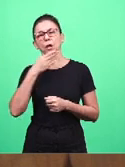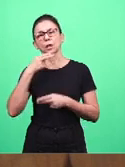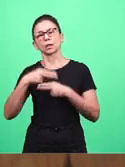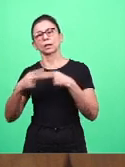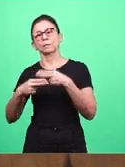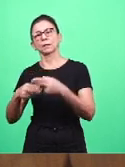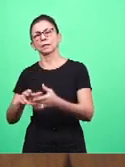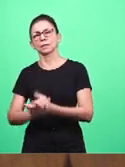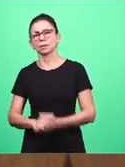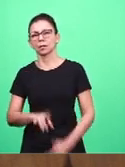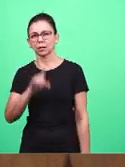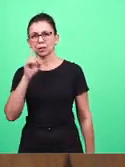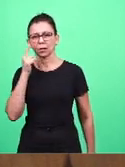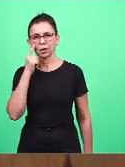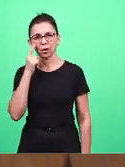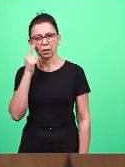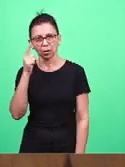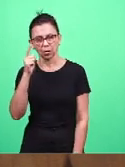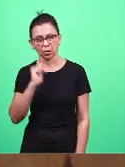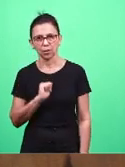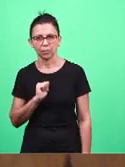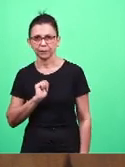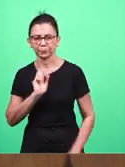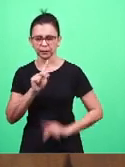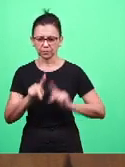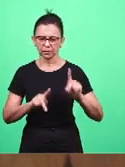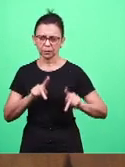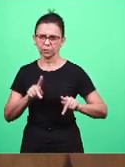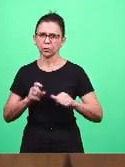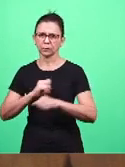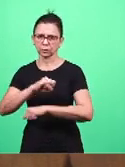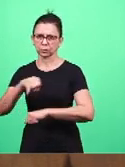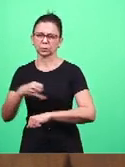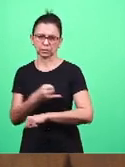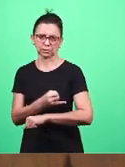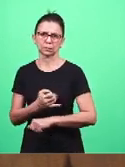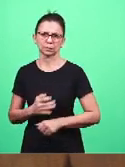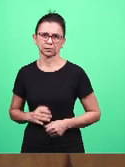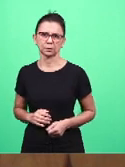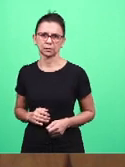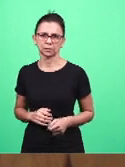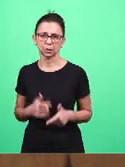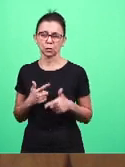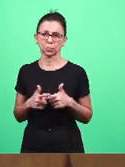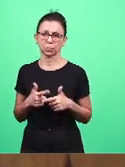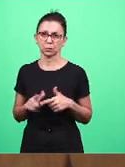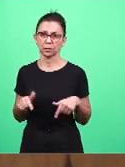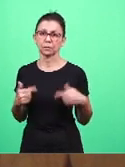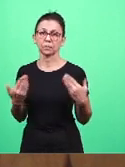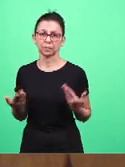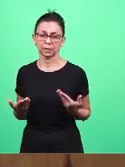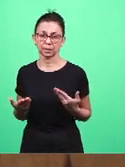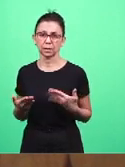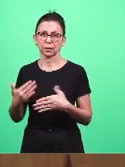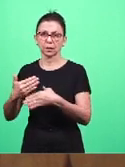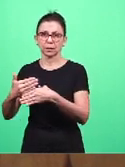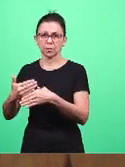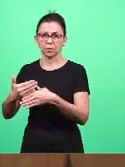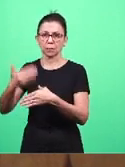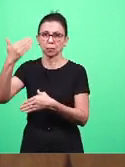Jerusalém espiritual. Esse é o motivo que estamos trazendo como assunto